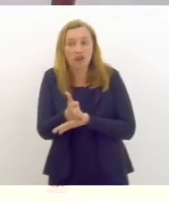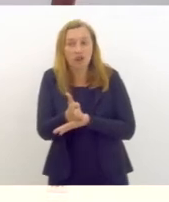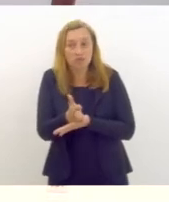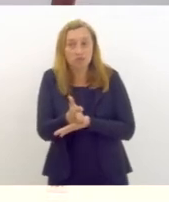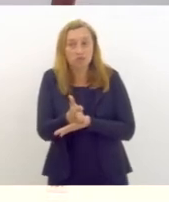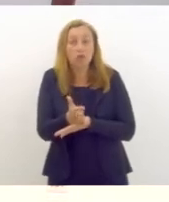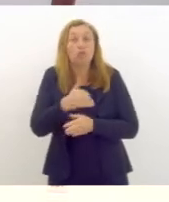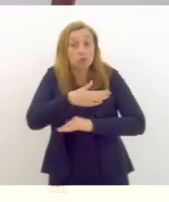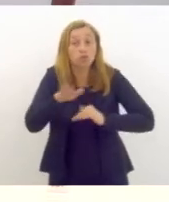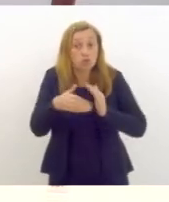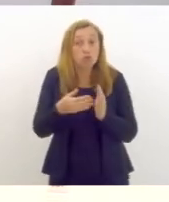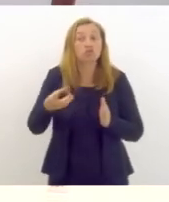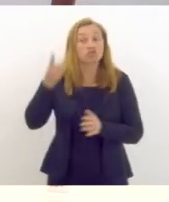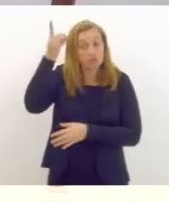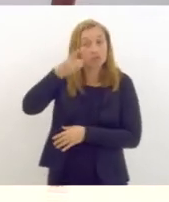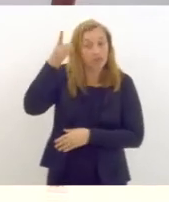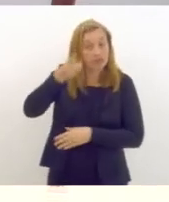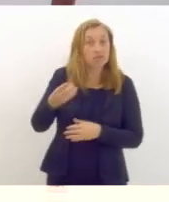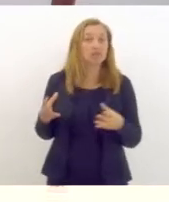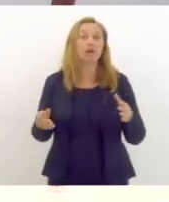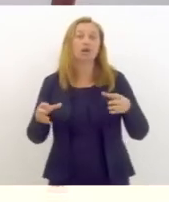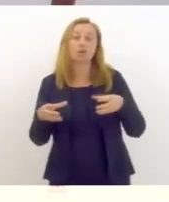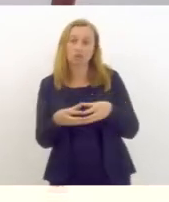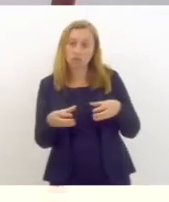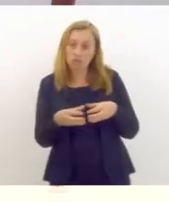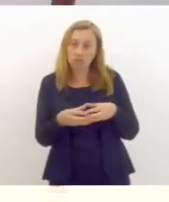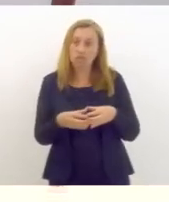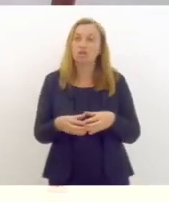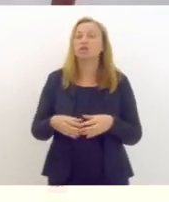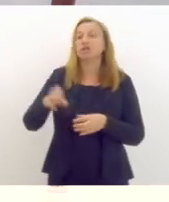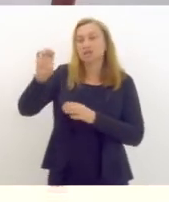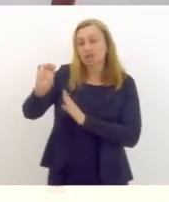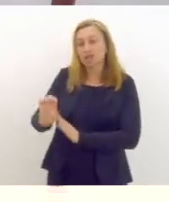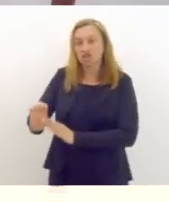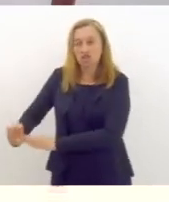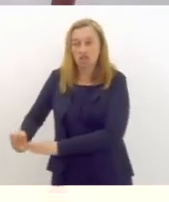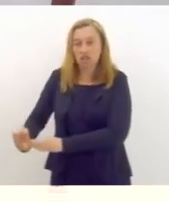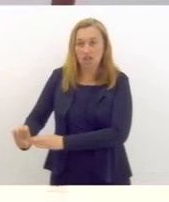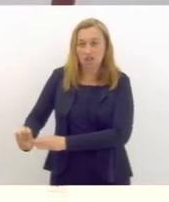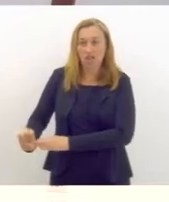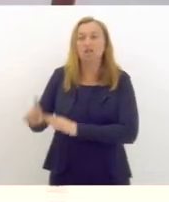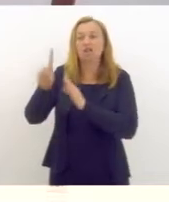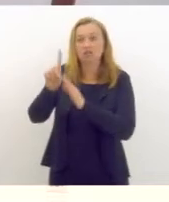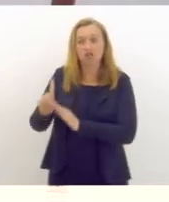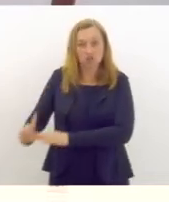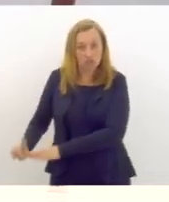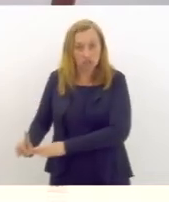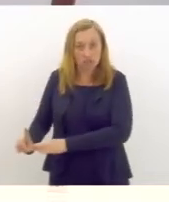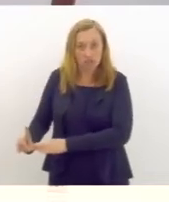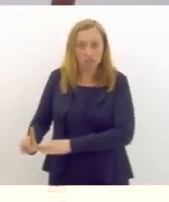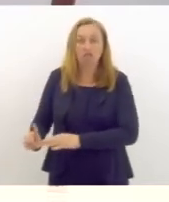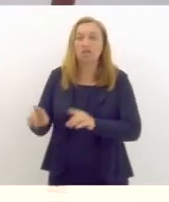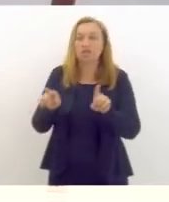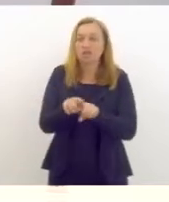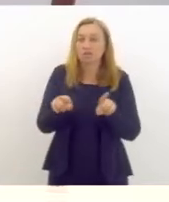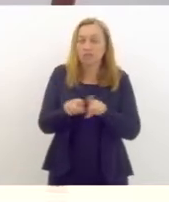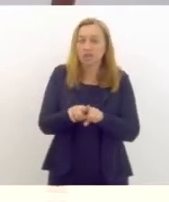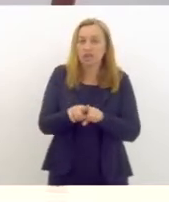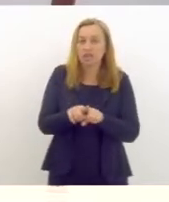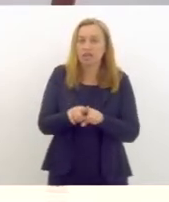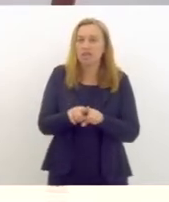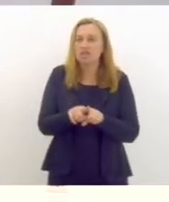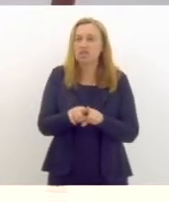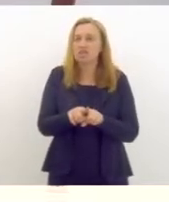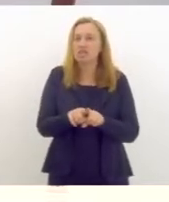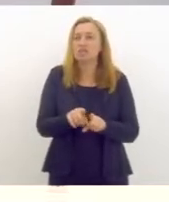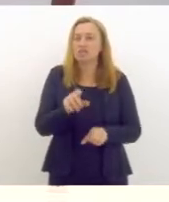unanimidade por todos os deputados da comissão deputados da esquerda deputados do centro Deputado da direita todos os deputados aprovaram por unanimidade